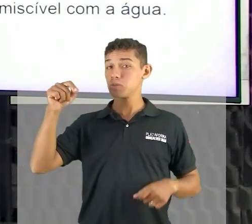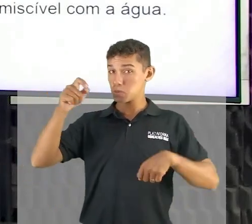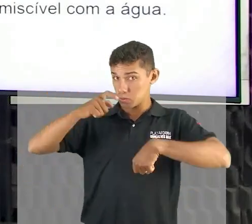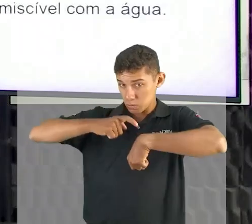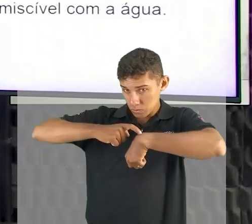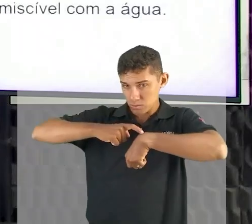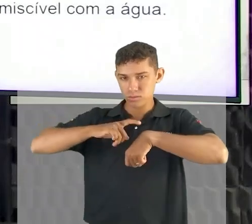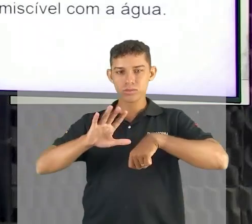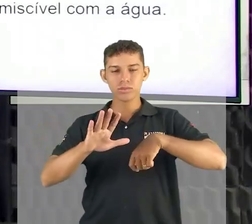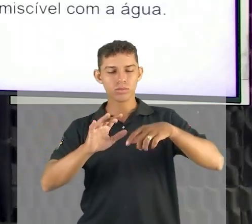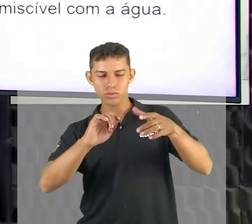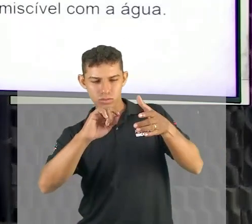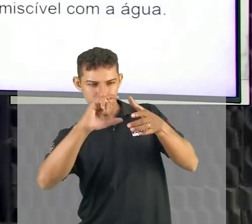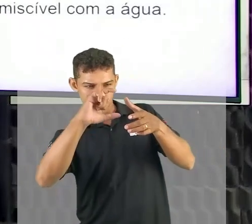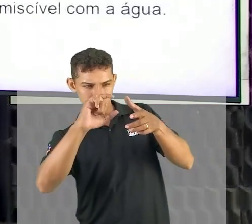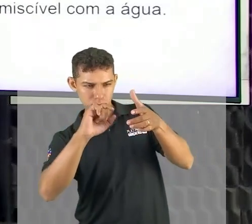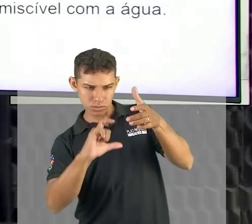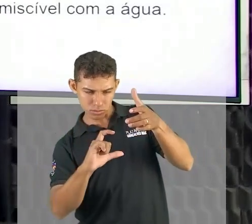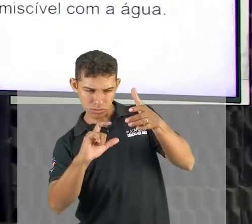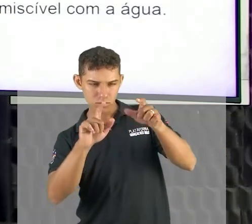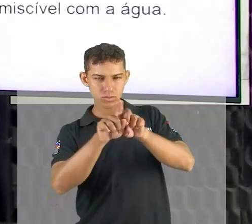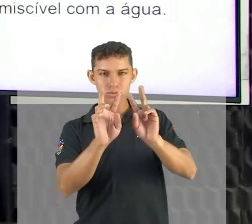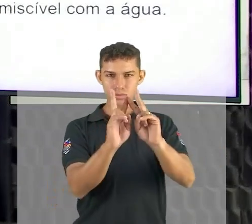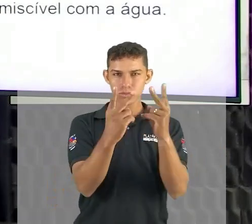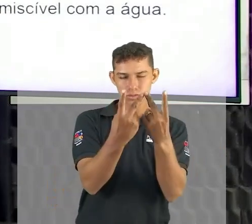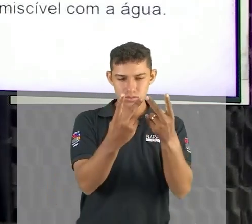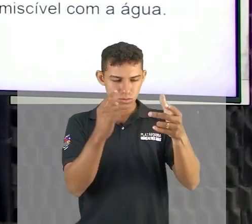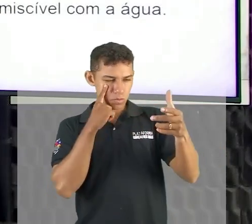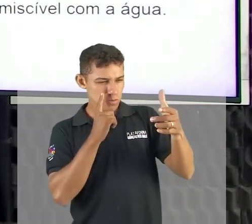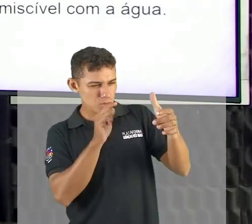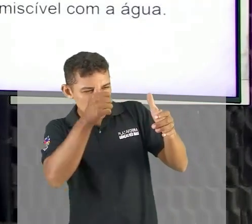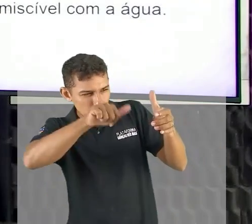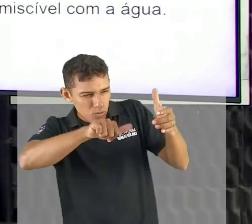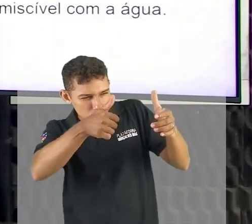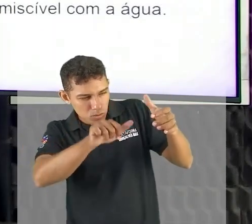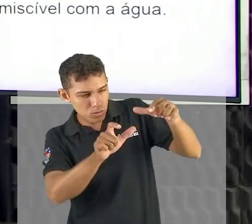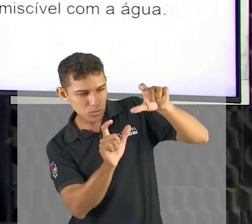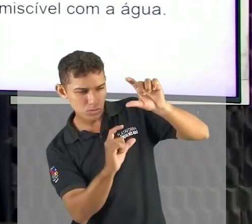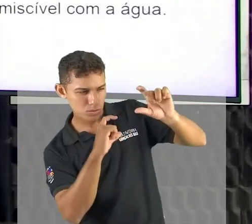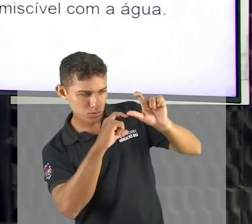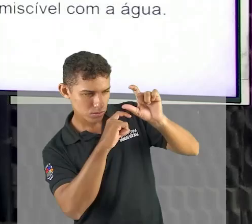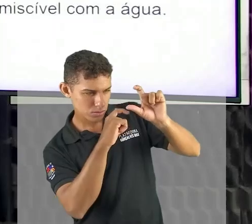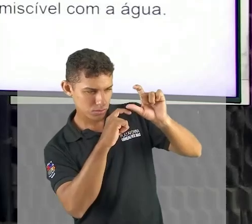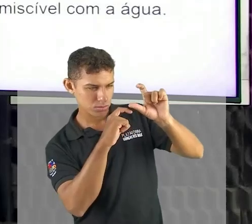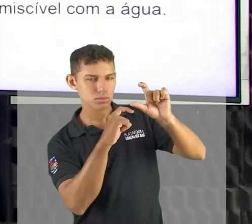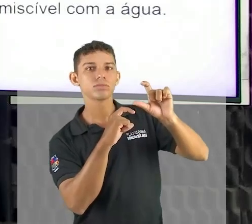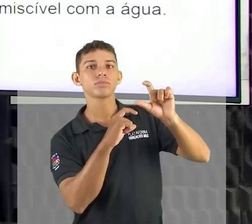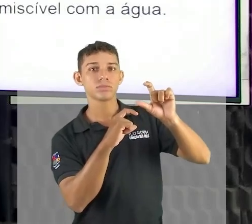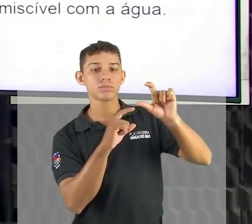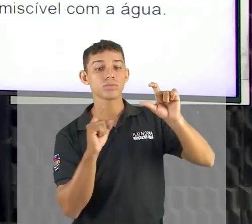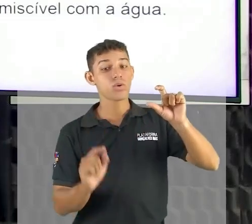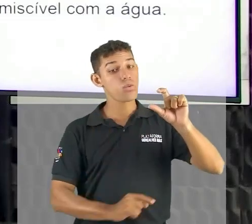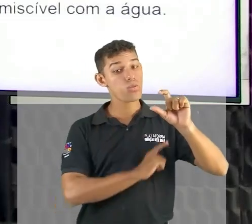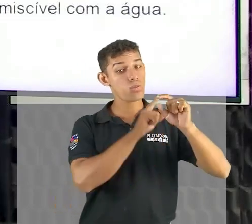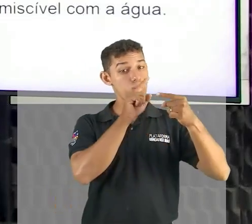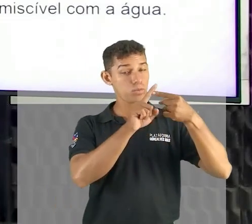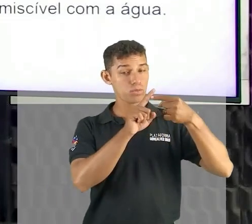medem-se os volumes das duas fases immiscíveis que são obtidas, né? Uma é